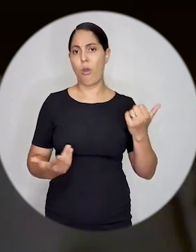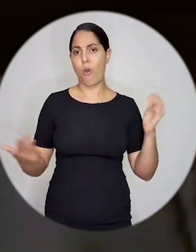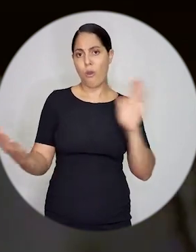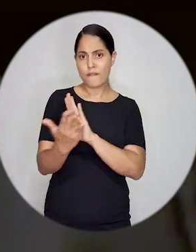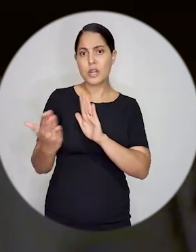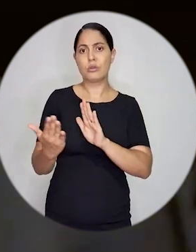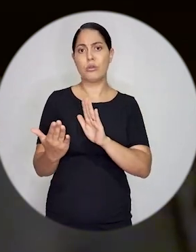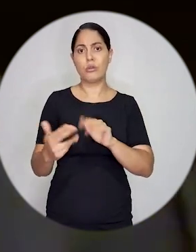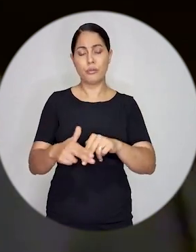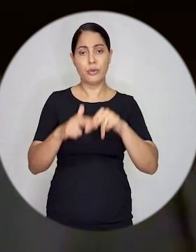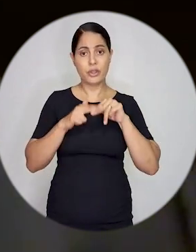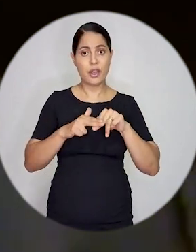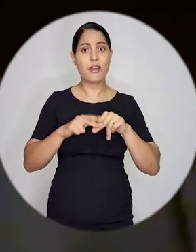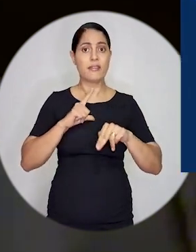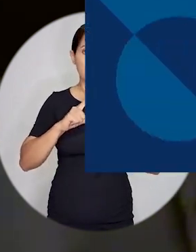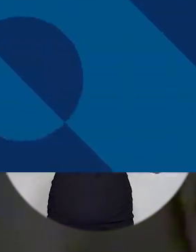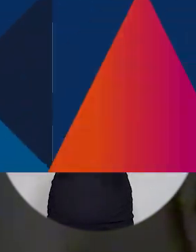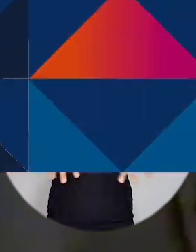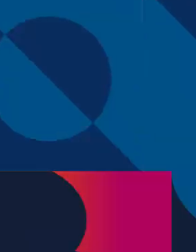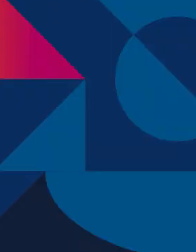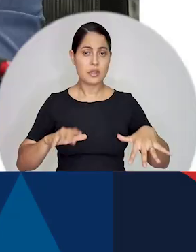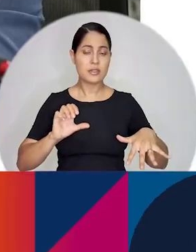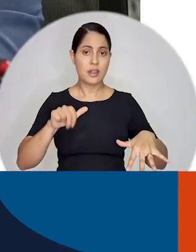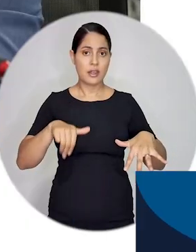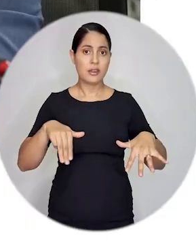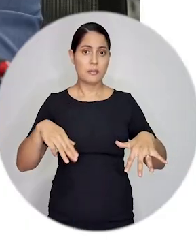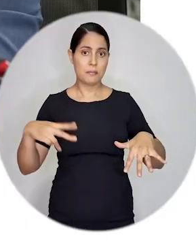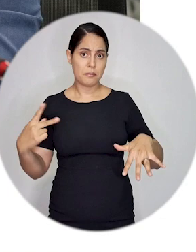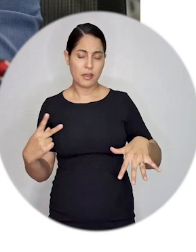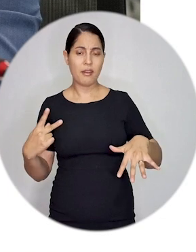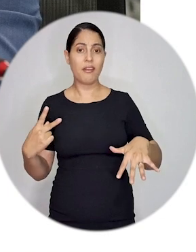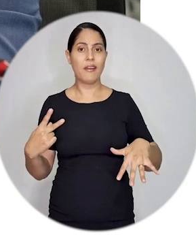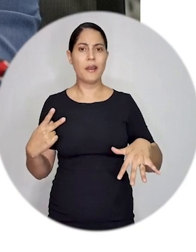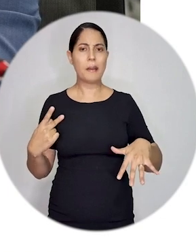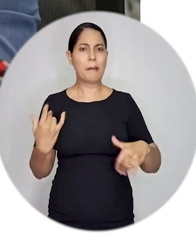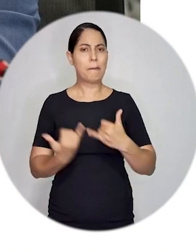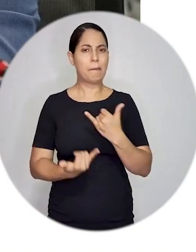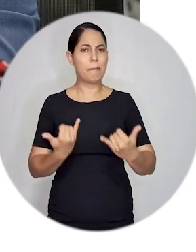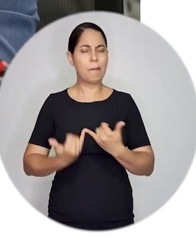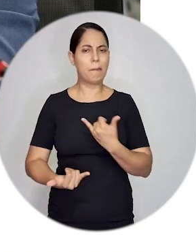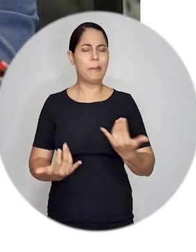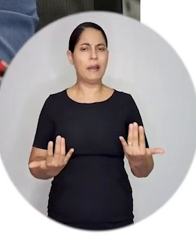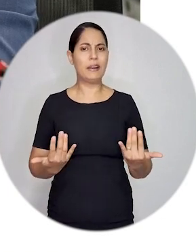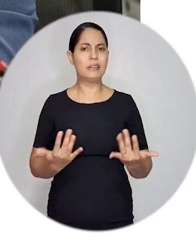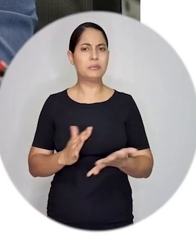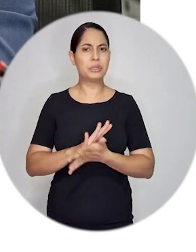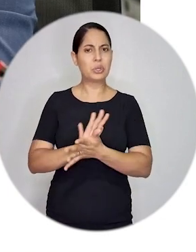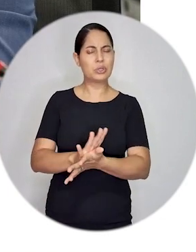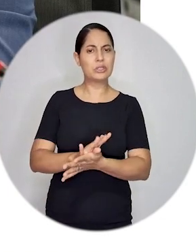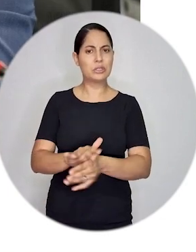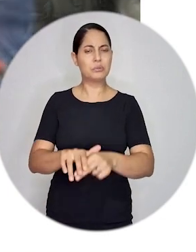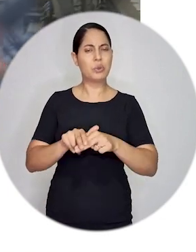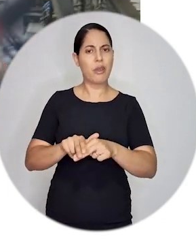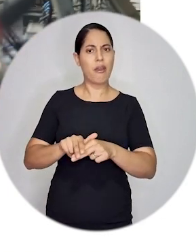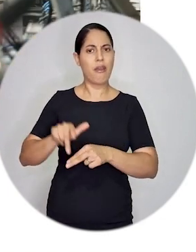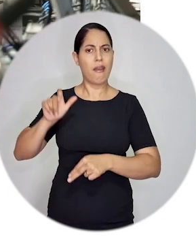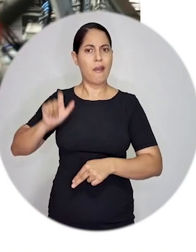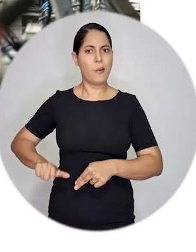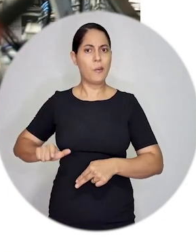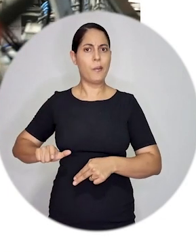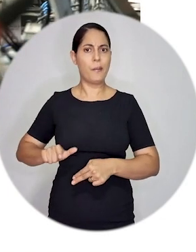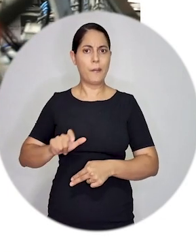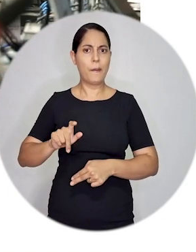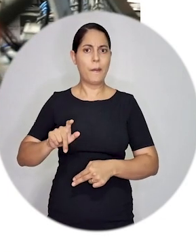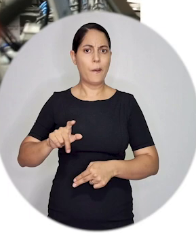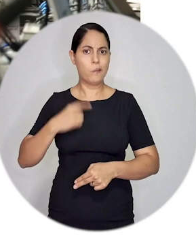ele disse publicamente na sessão do CNMP, uma questão de uma certa discriminação por parte de um promotor